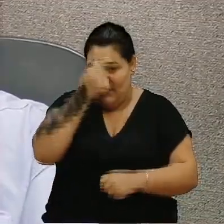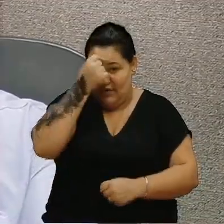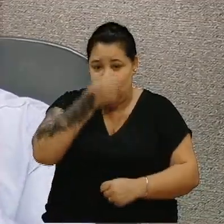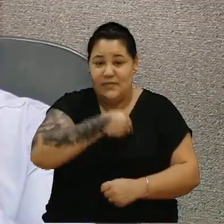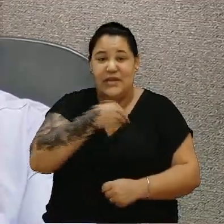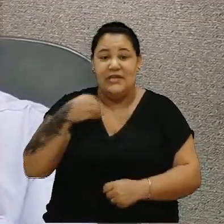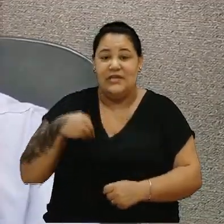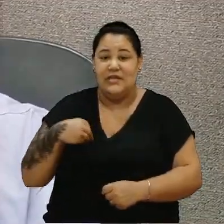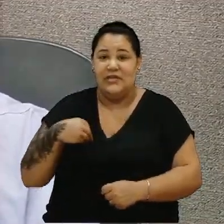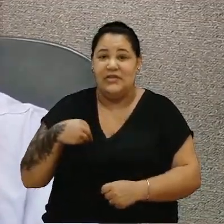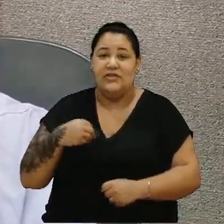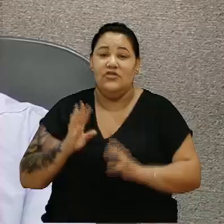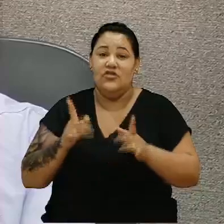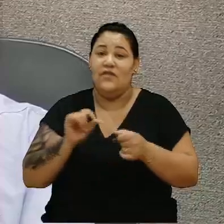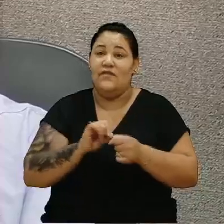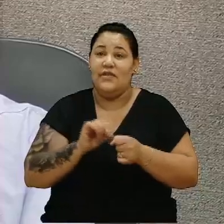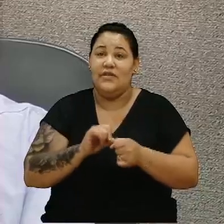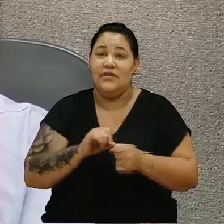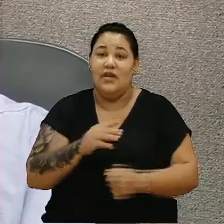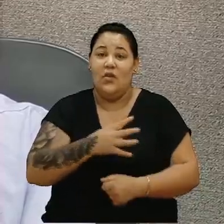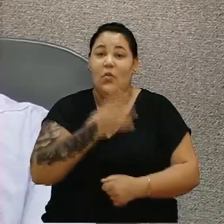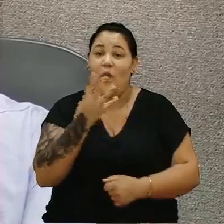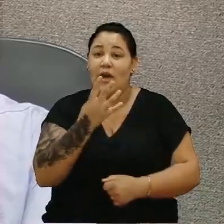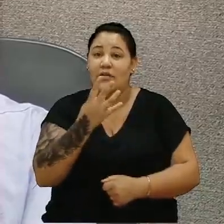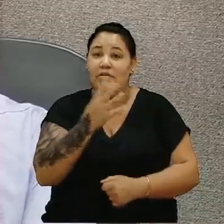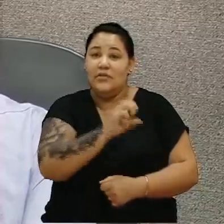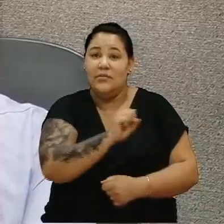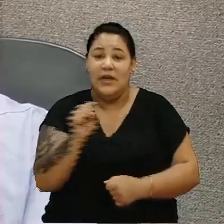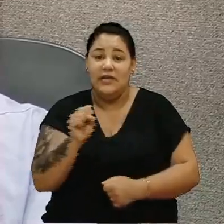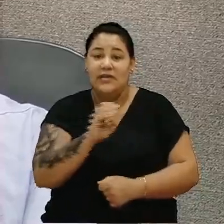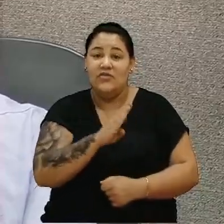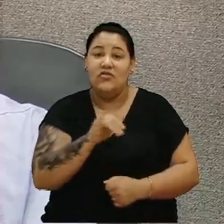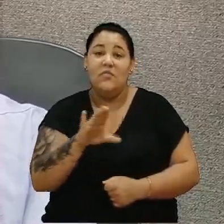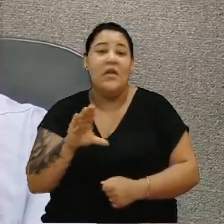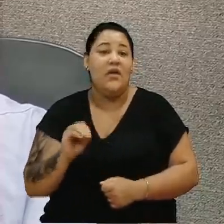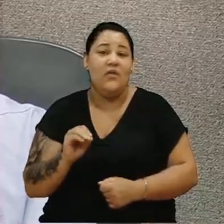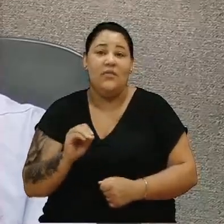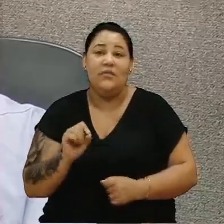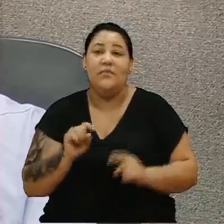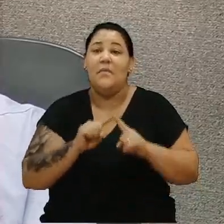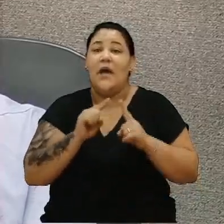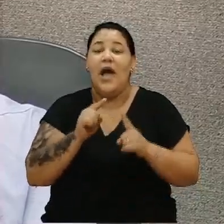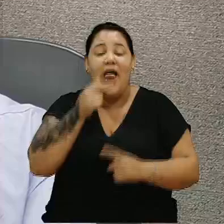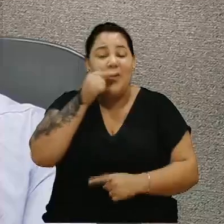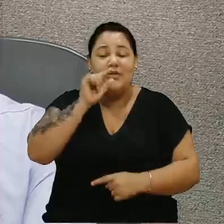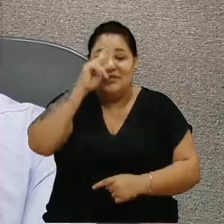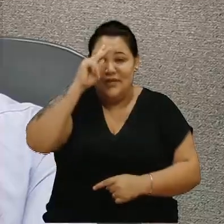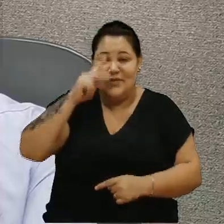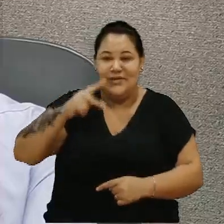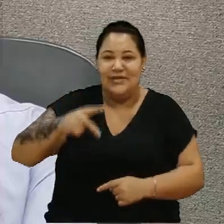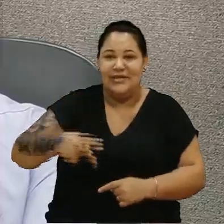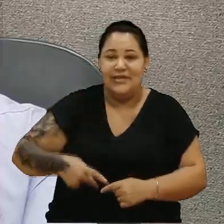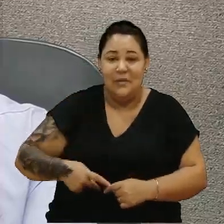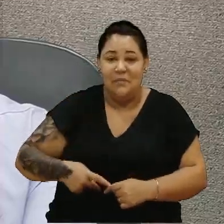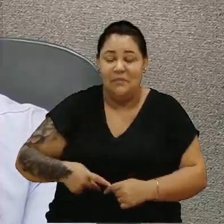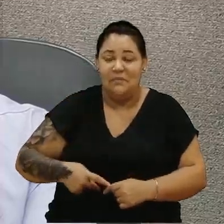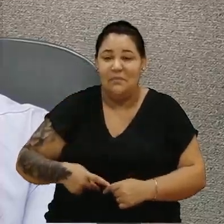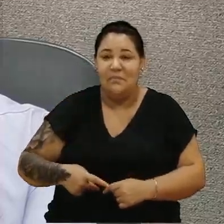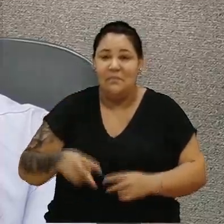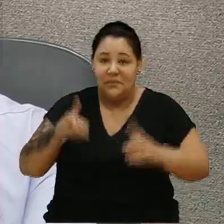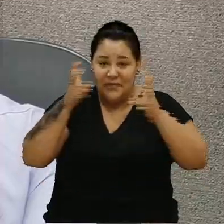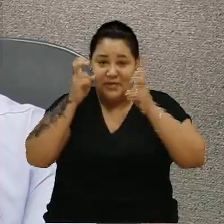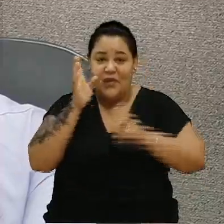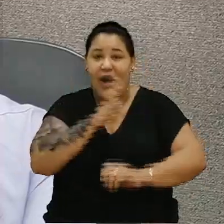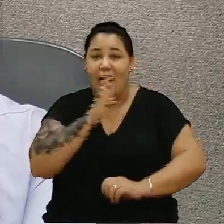ter feito 4 semestres de biomedicina, mas que ela conseguiu ser reconhecida, identificada e